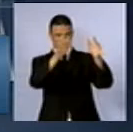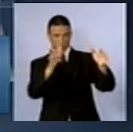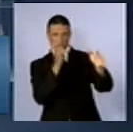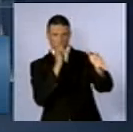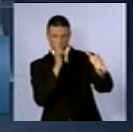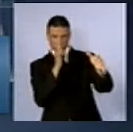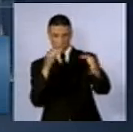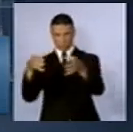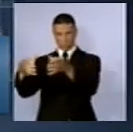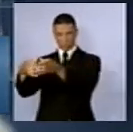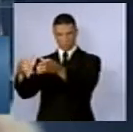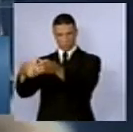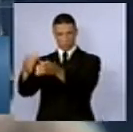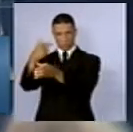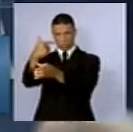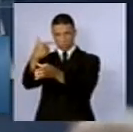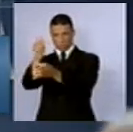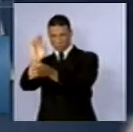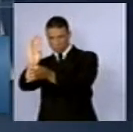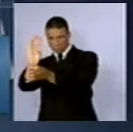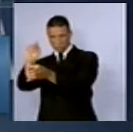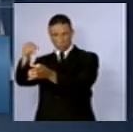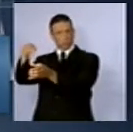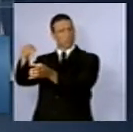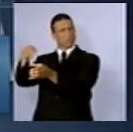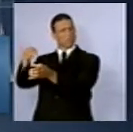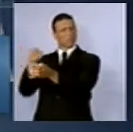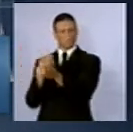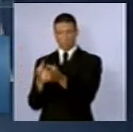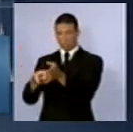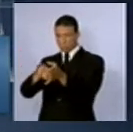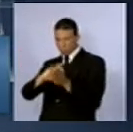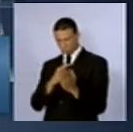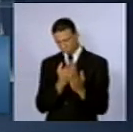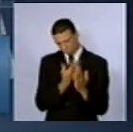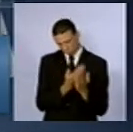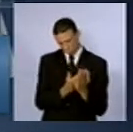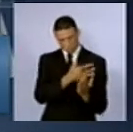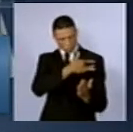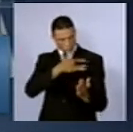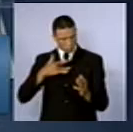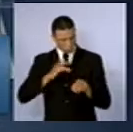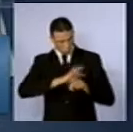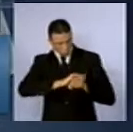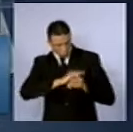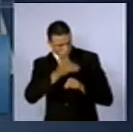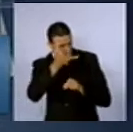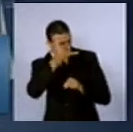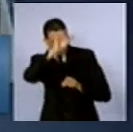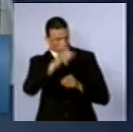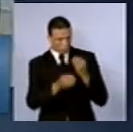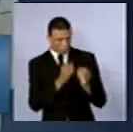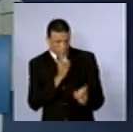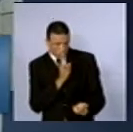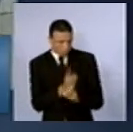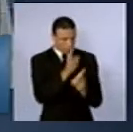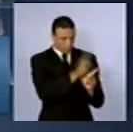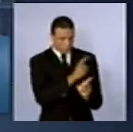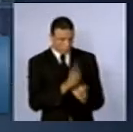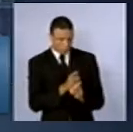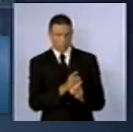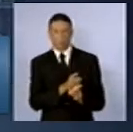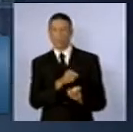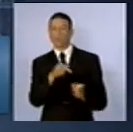grupo 2B foi tomada com base em estudos epidemiológicos que apontaram alguns estudos epidemiológicos